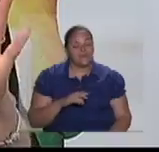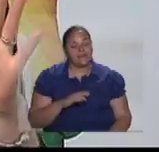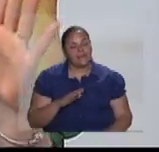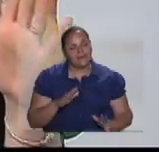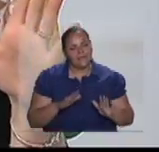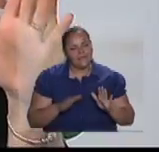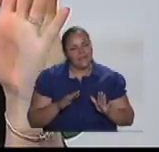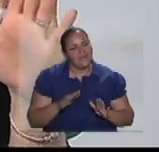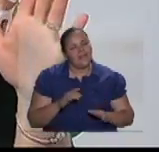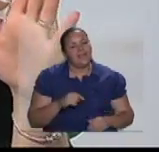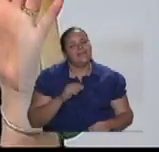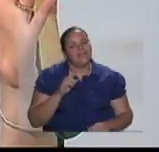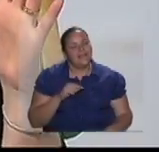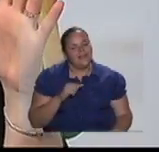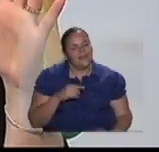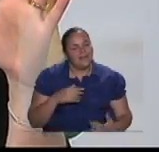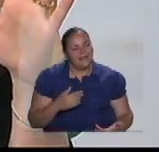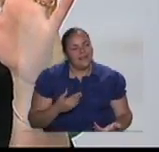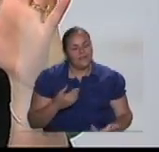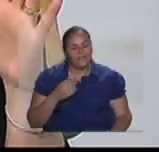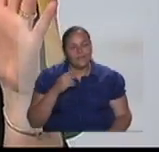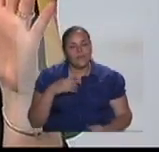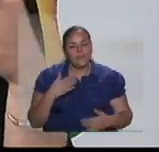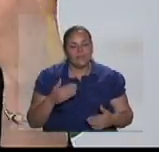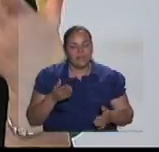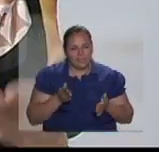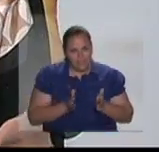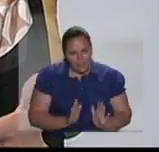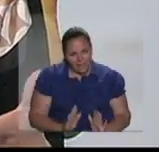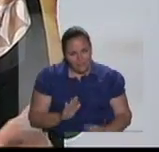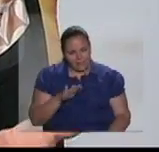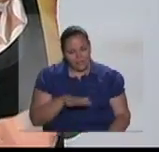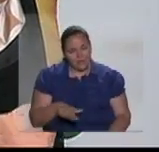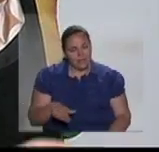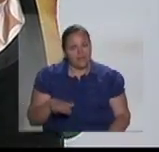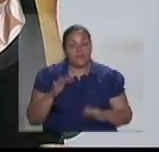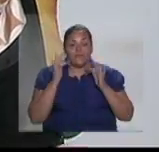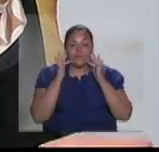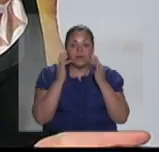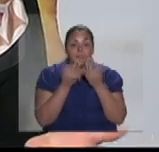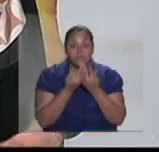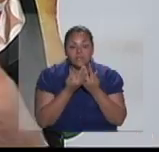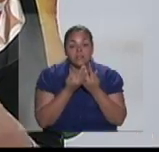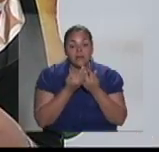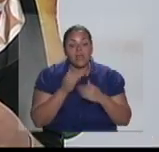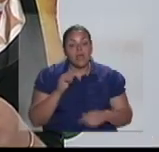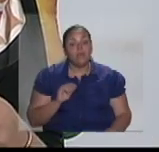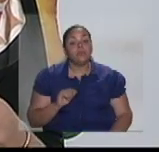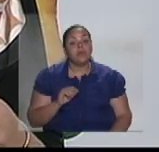com todos os sublinhados, quando nasce uma criança numa família,